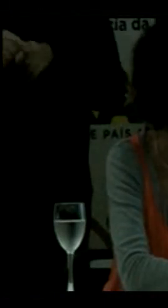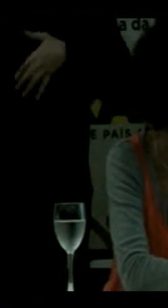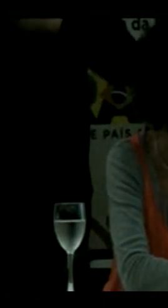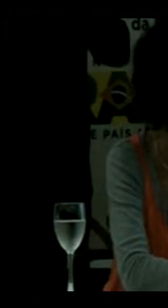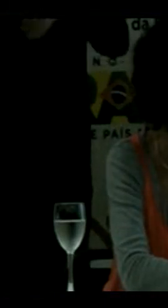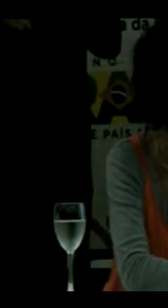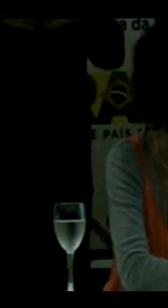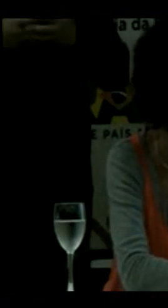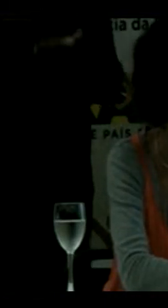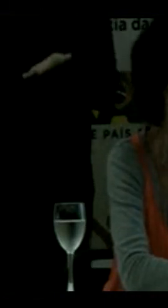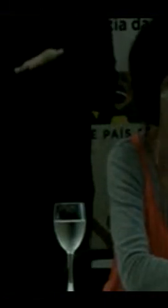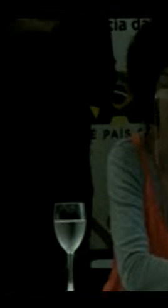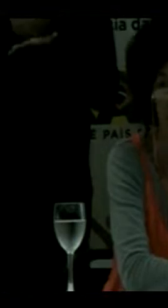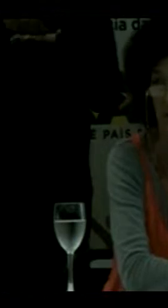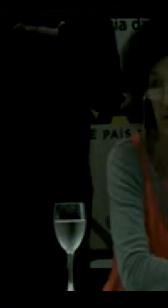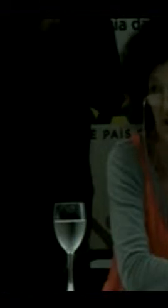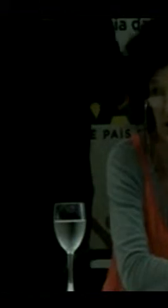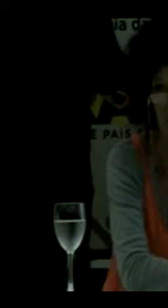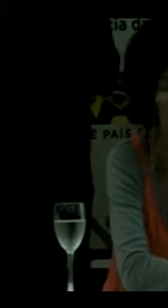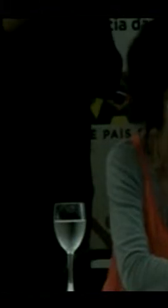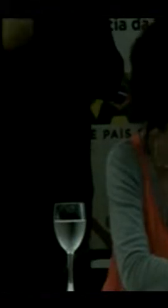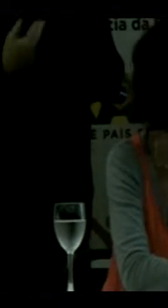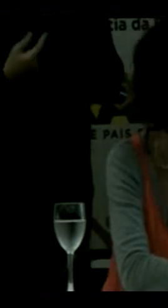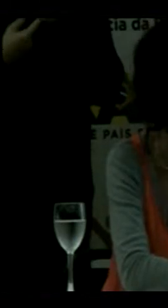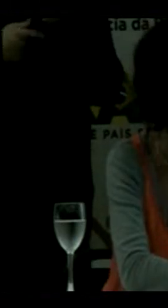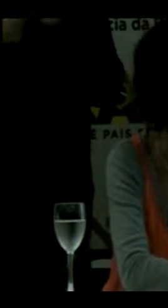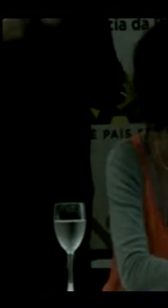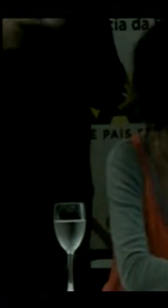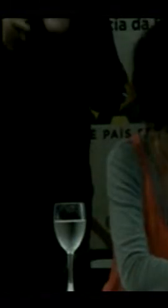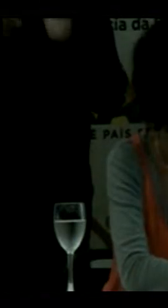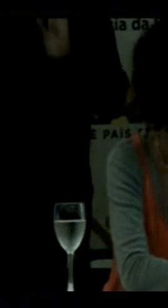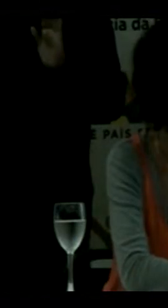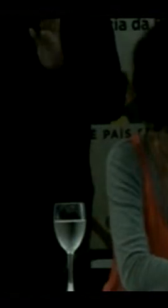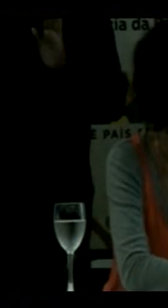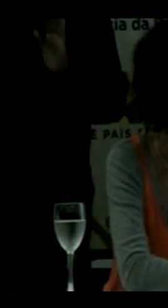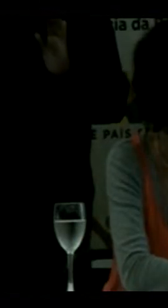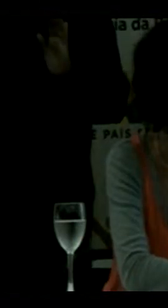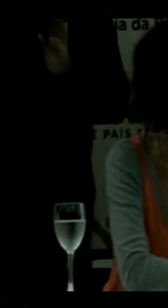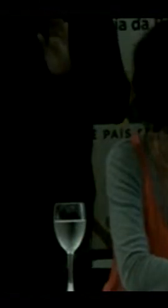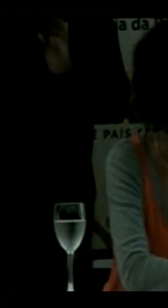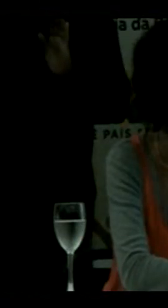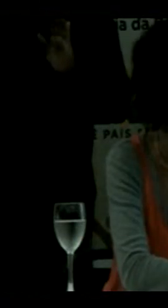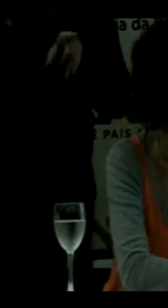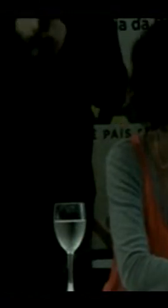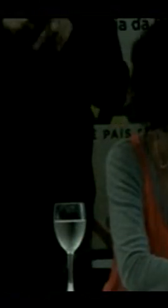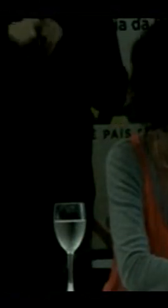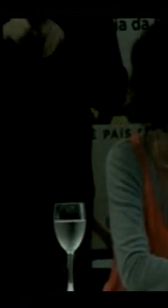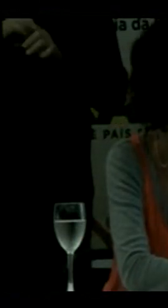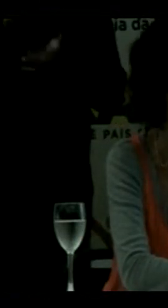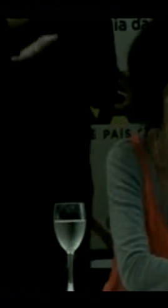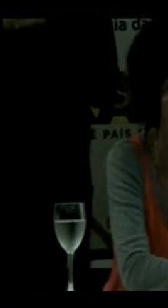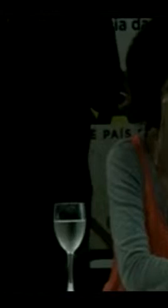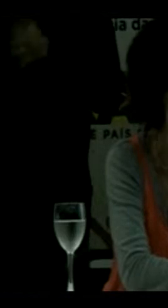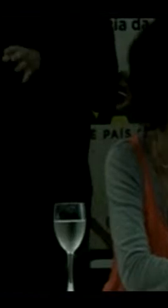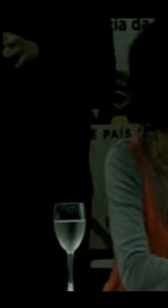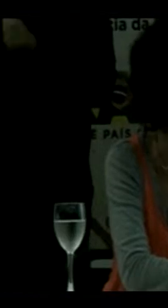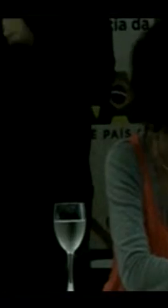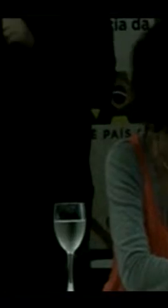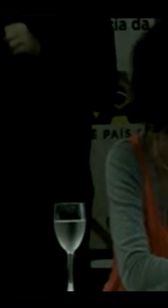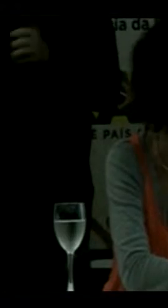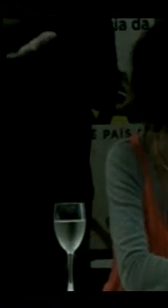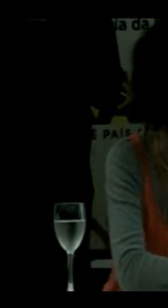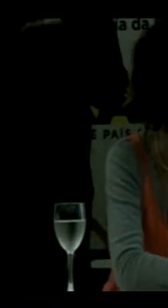das organizações sociais, houve até uma sugestão de moção, e o financiamento público regulamentado para os